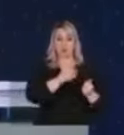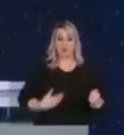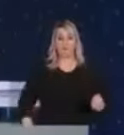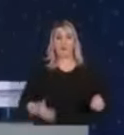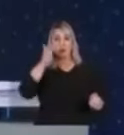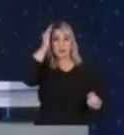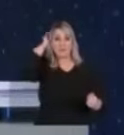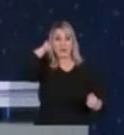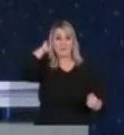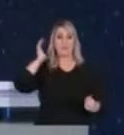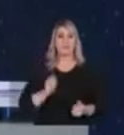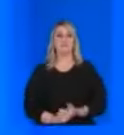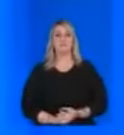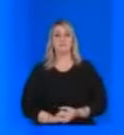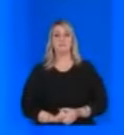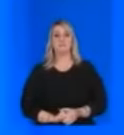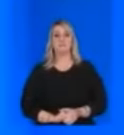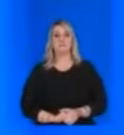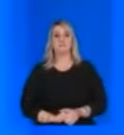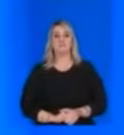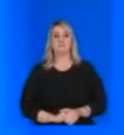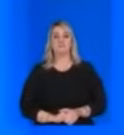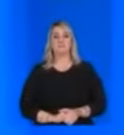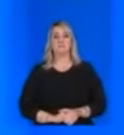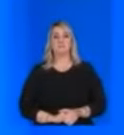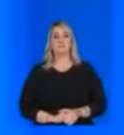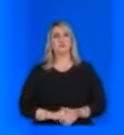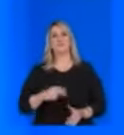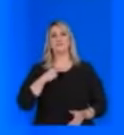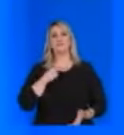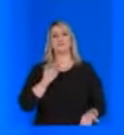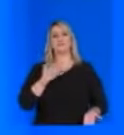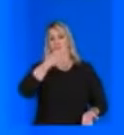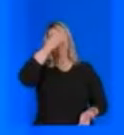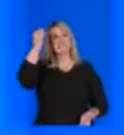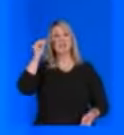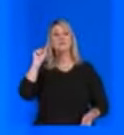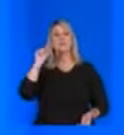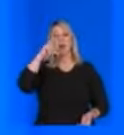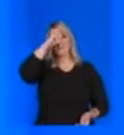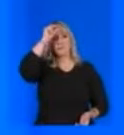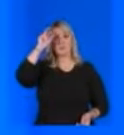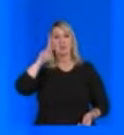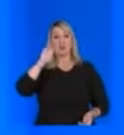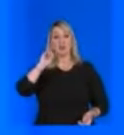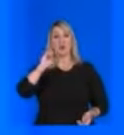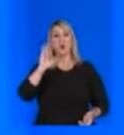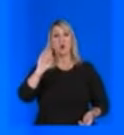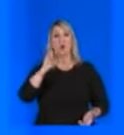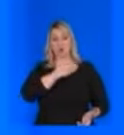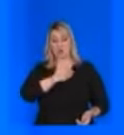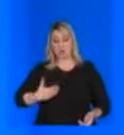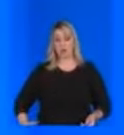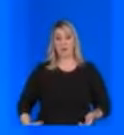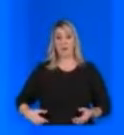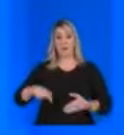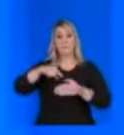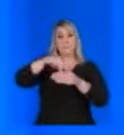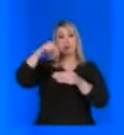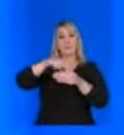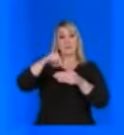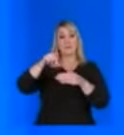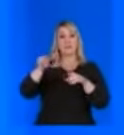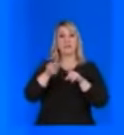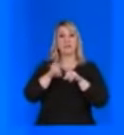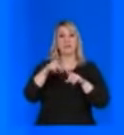para réplica do candidato Osório Jandira você não pode esquecer que a Prefeitura do Rio de Janeiro hoje é governada pelo PM DB